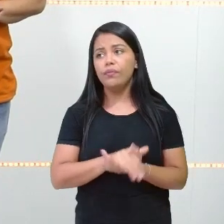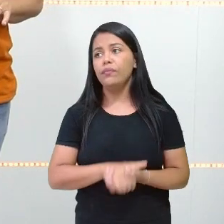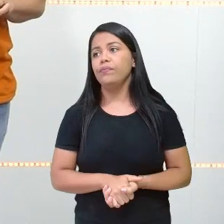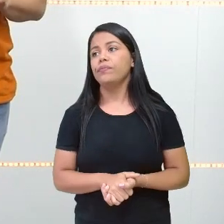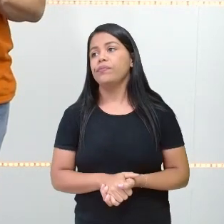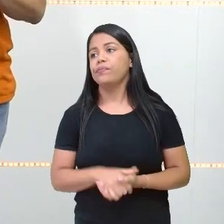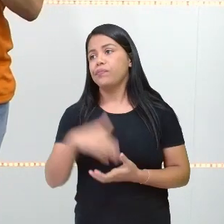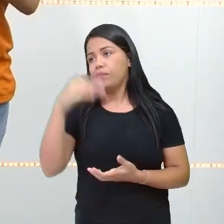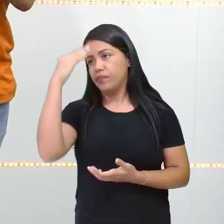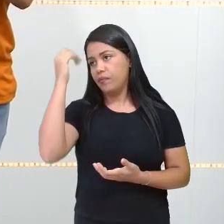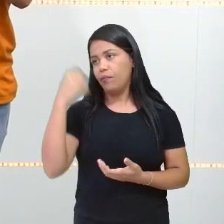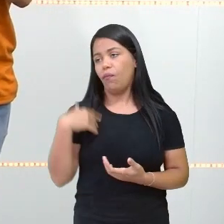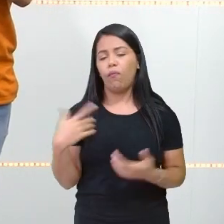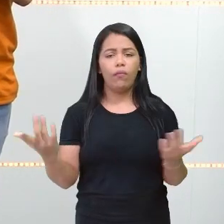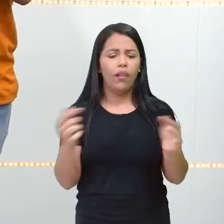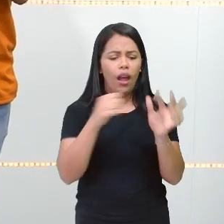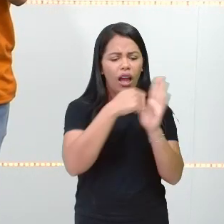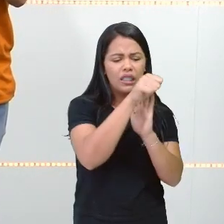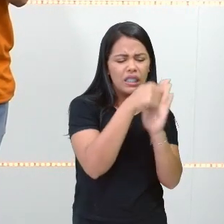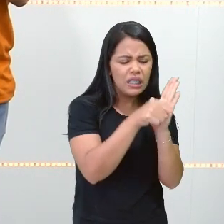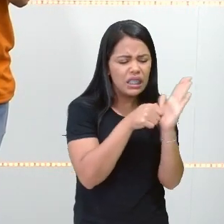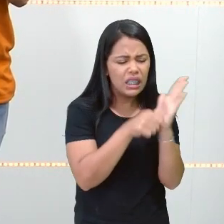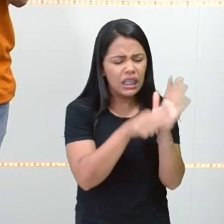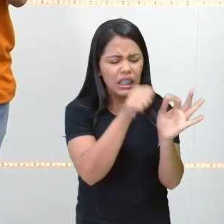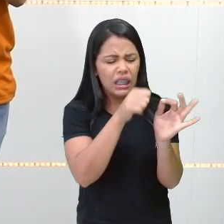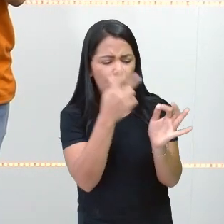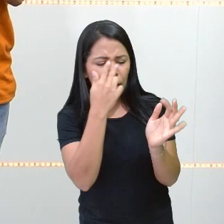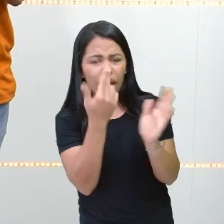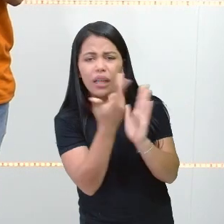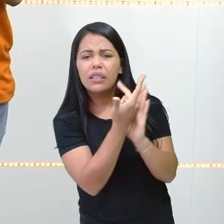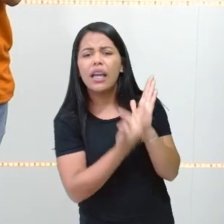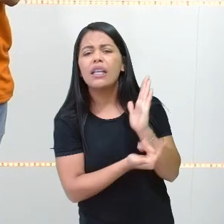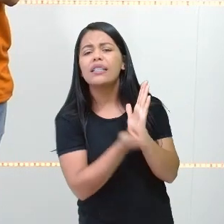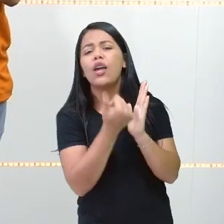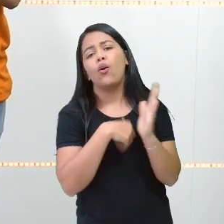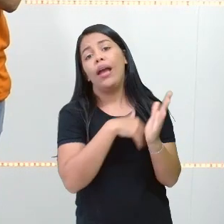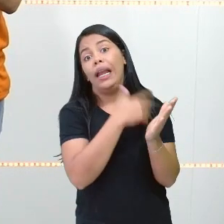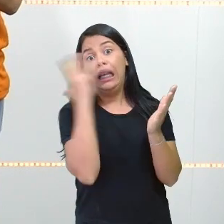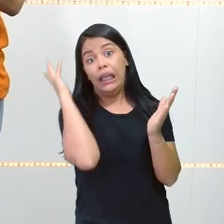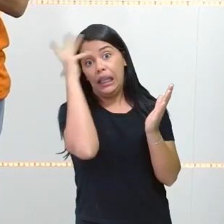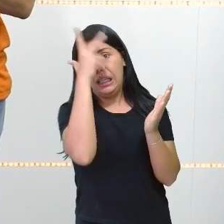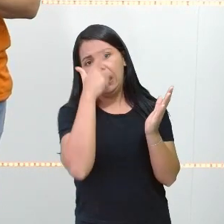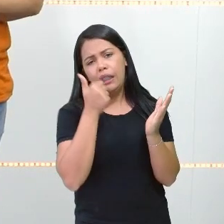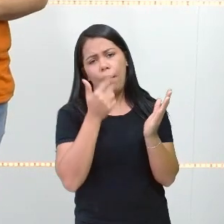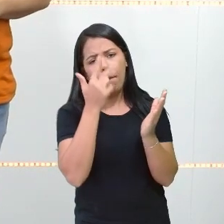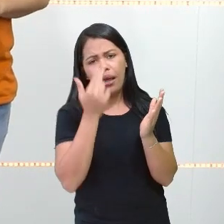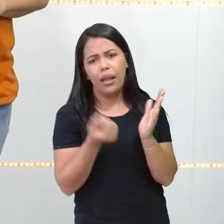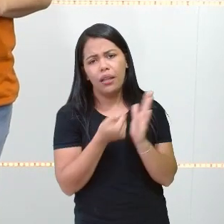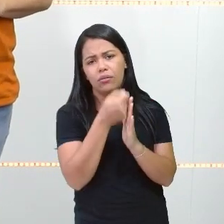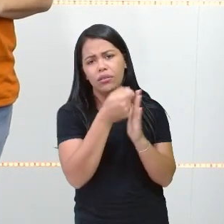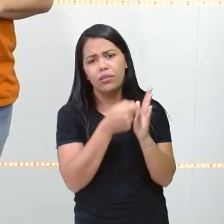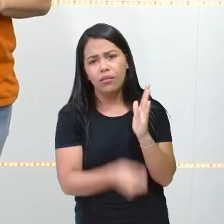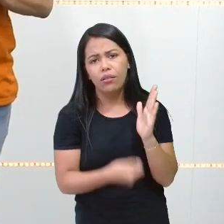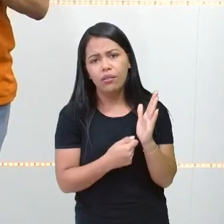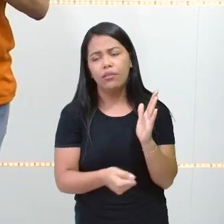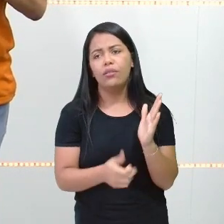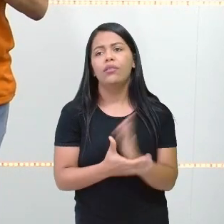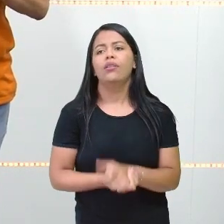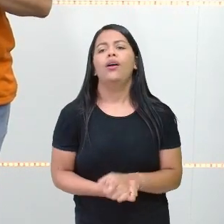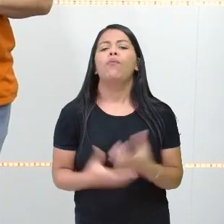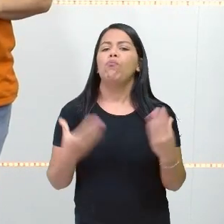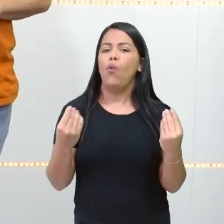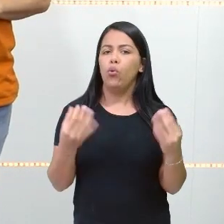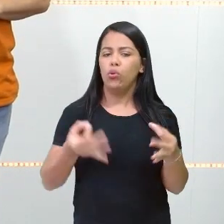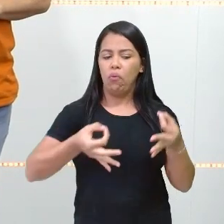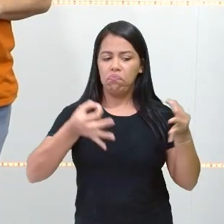Eu só sei que parecem assim parecem uns desenhos, né? Eu acho muito bonita a escrita árabe, parece um desenho. É muito bem caprichada